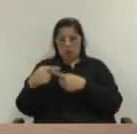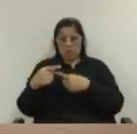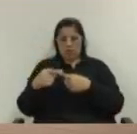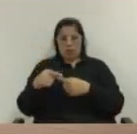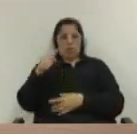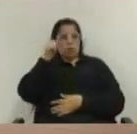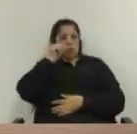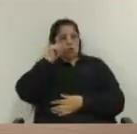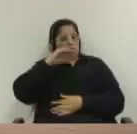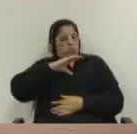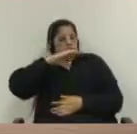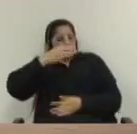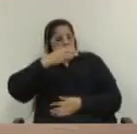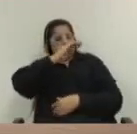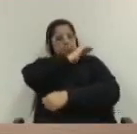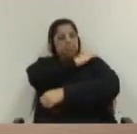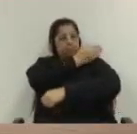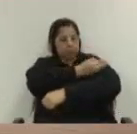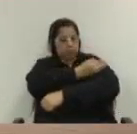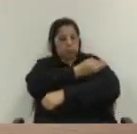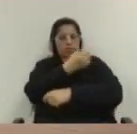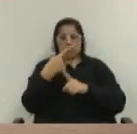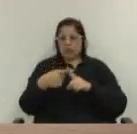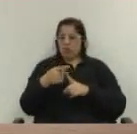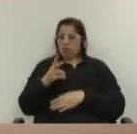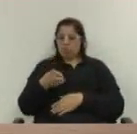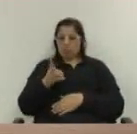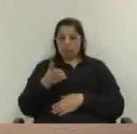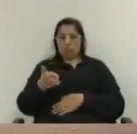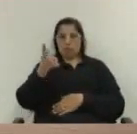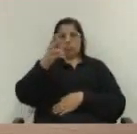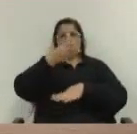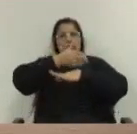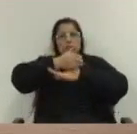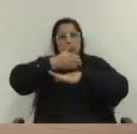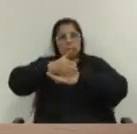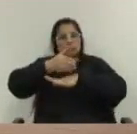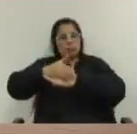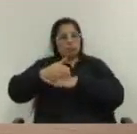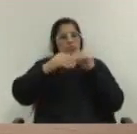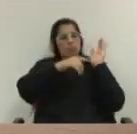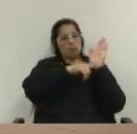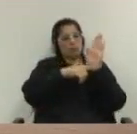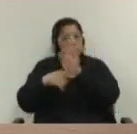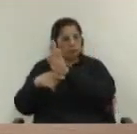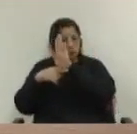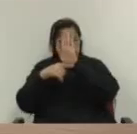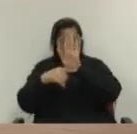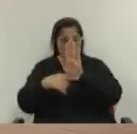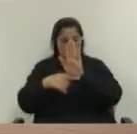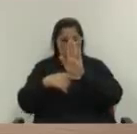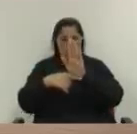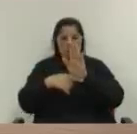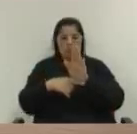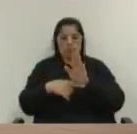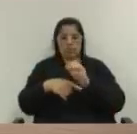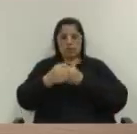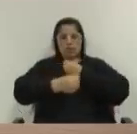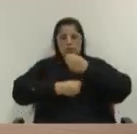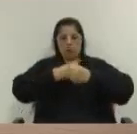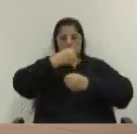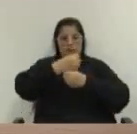abnegação desta mulher limeirense, pela sua participação na Revolução Constitucionalista de